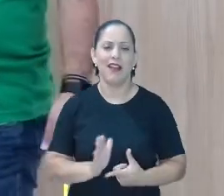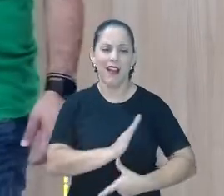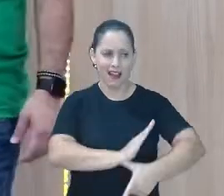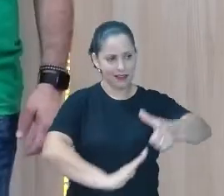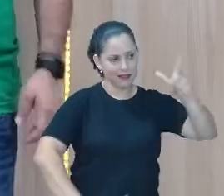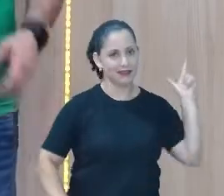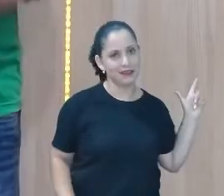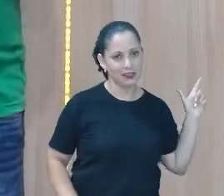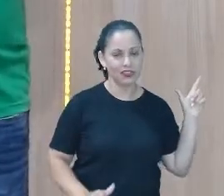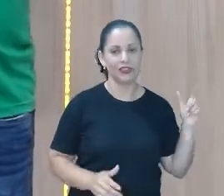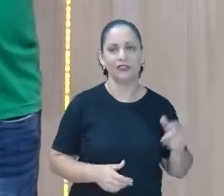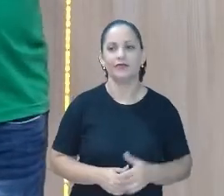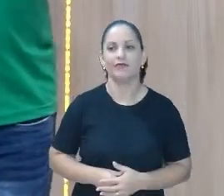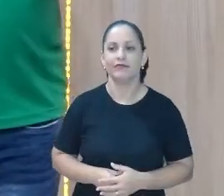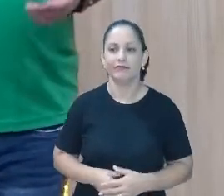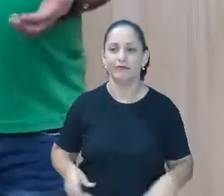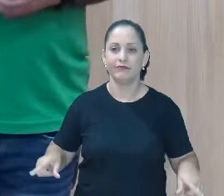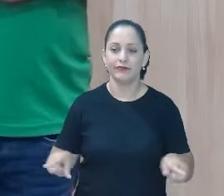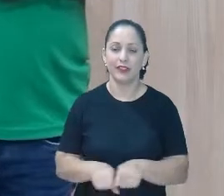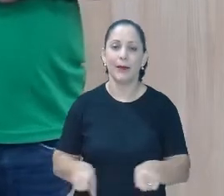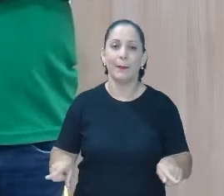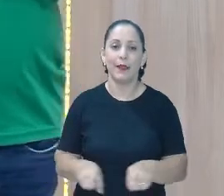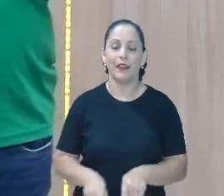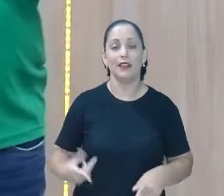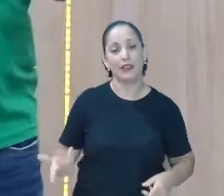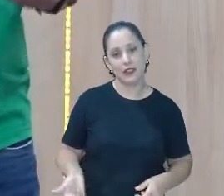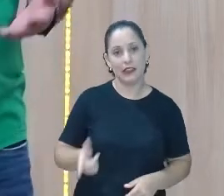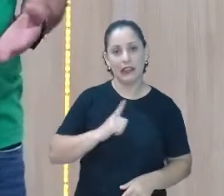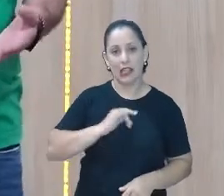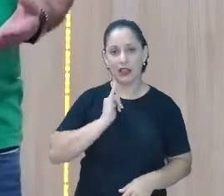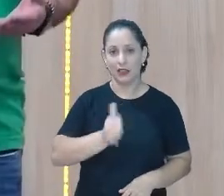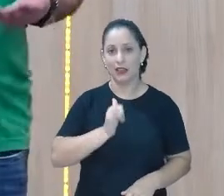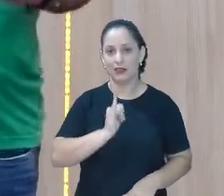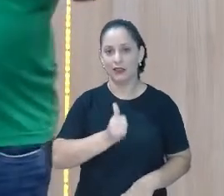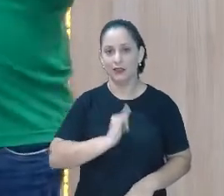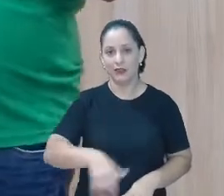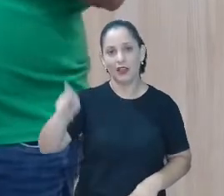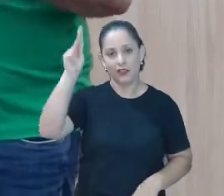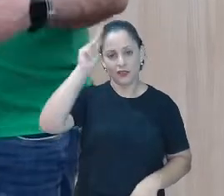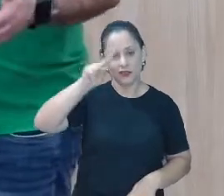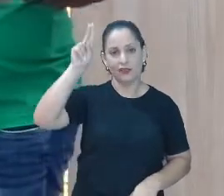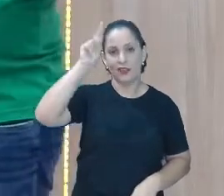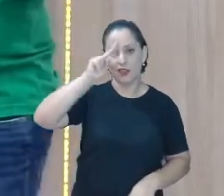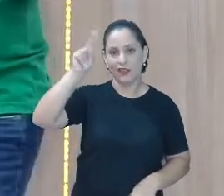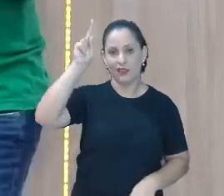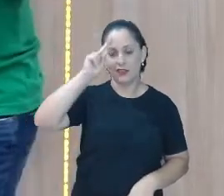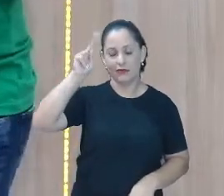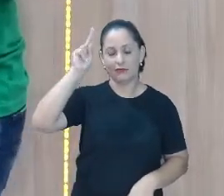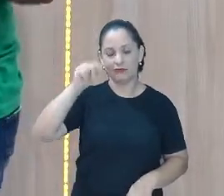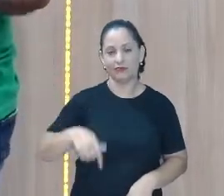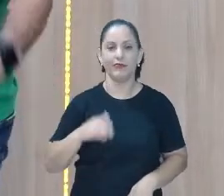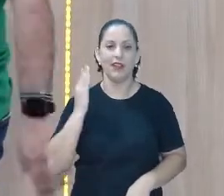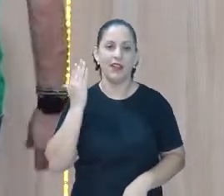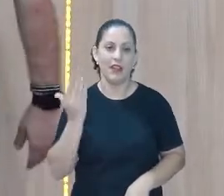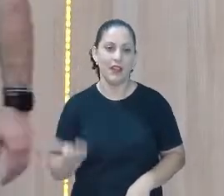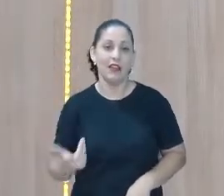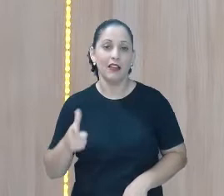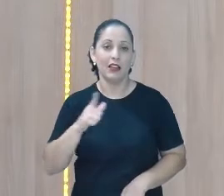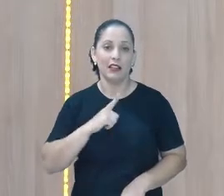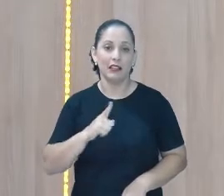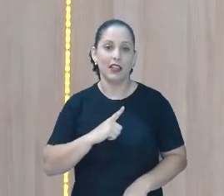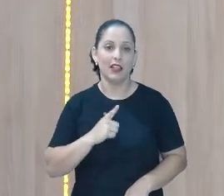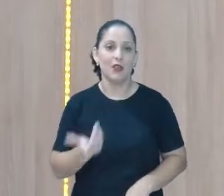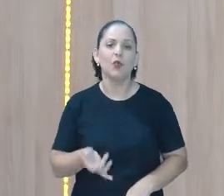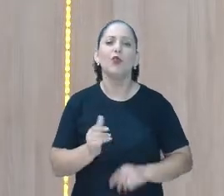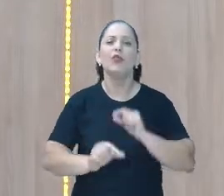gente viu também que a história, né, ela trabalha com a questão da narrativa. Então, a história ela vai se constituir aí como uma